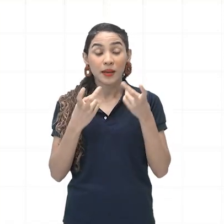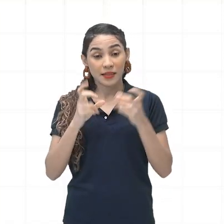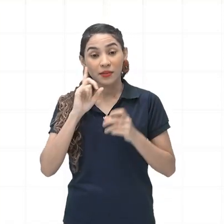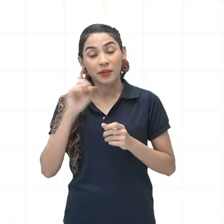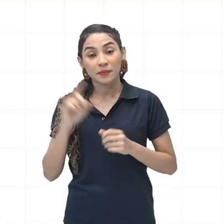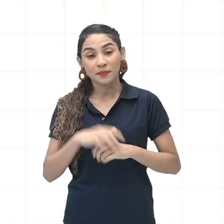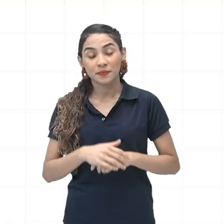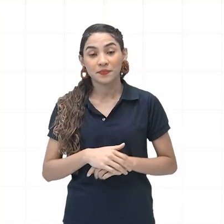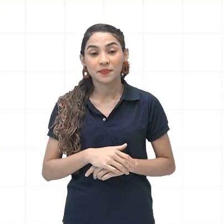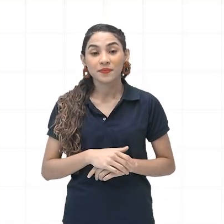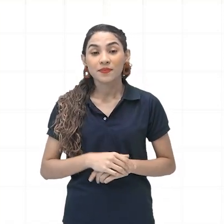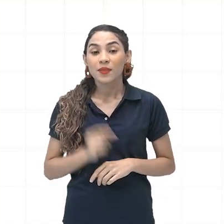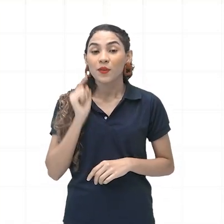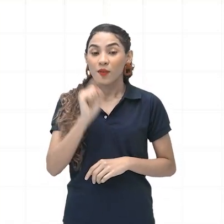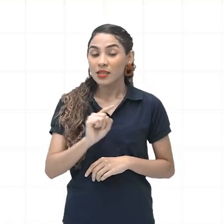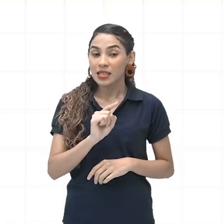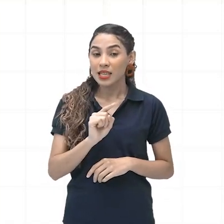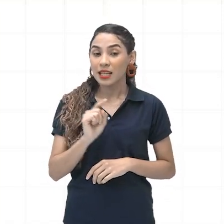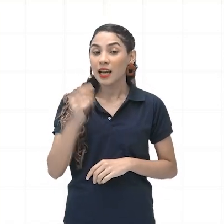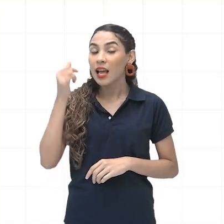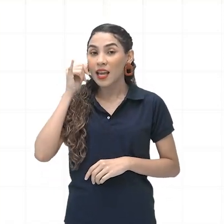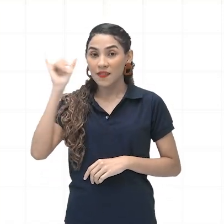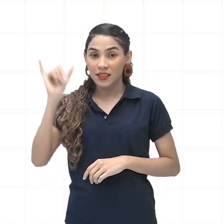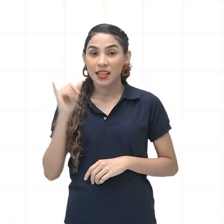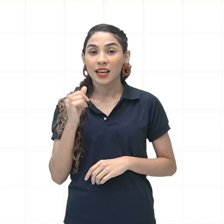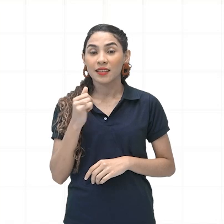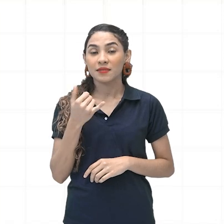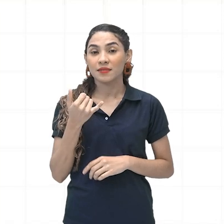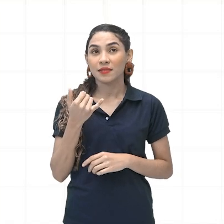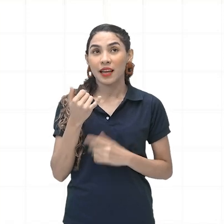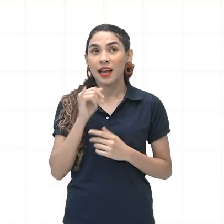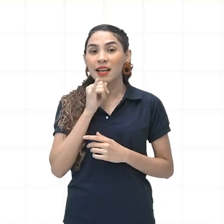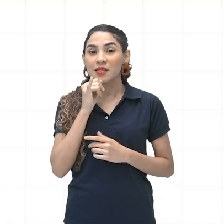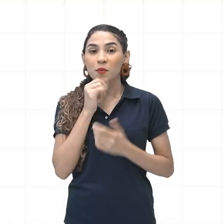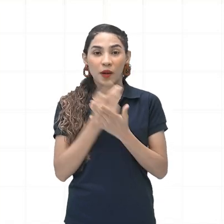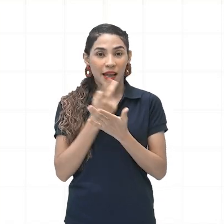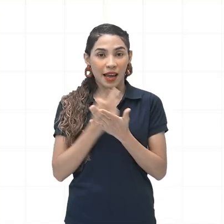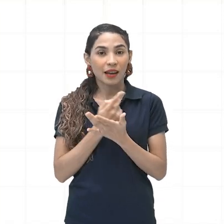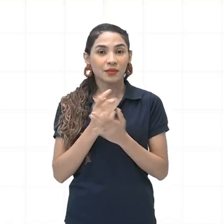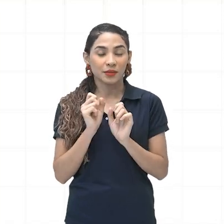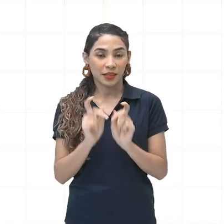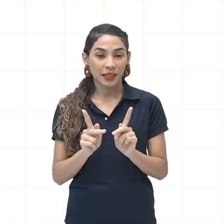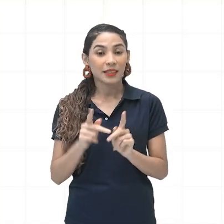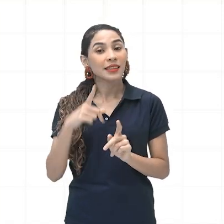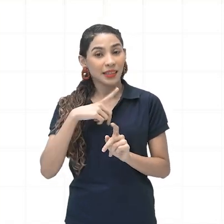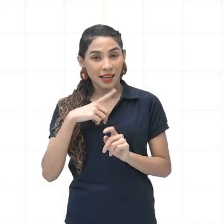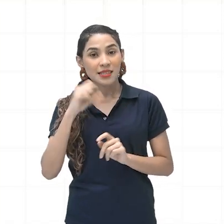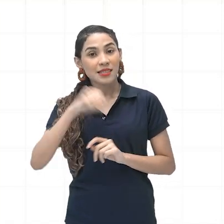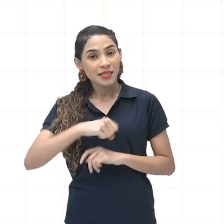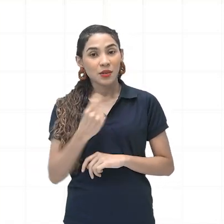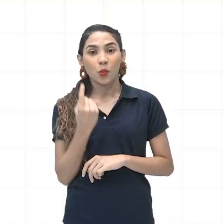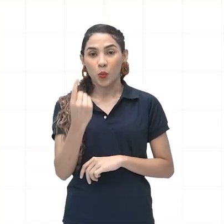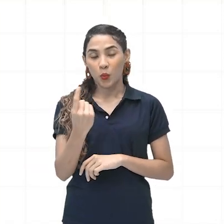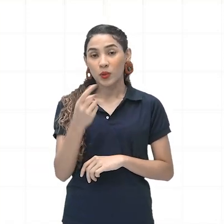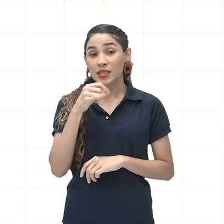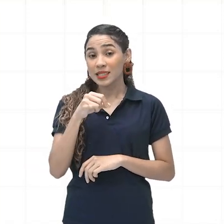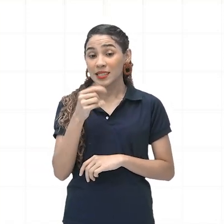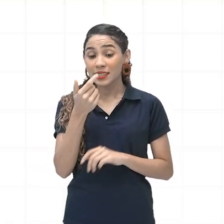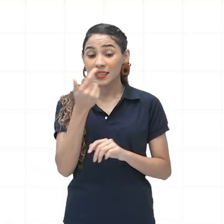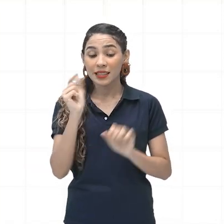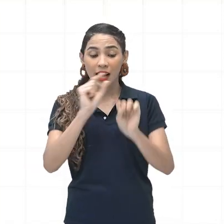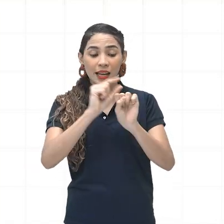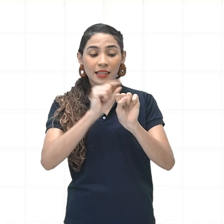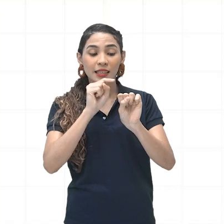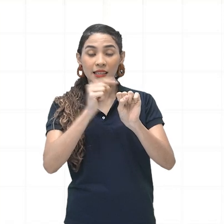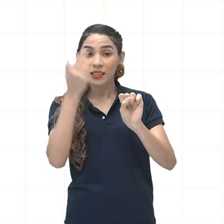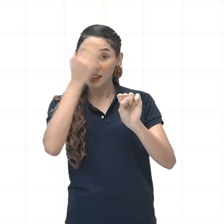observação, né? Para você não confundir e dizer que aí não tem expoente. Tem sim. Se ele não está aparecendo, é